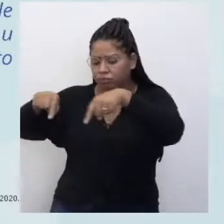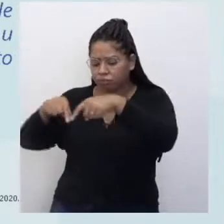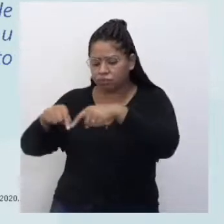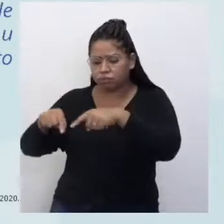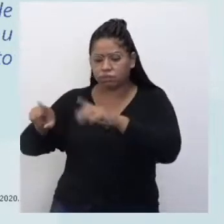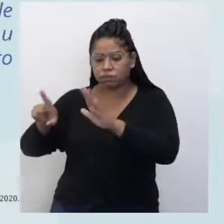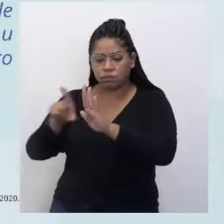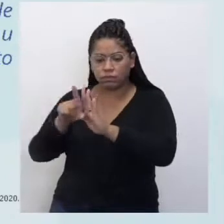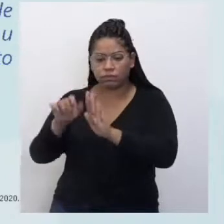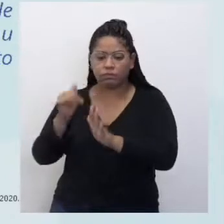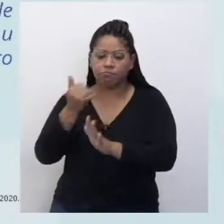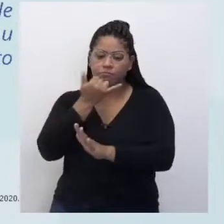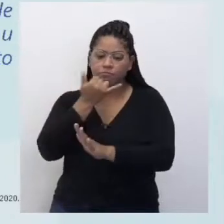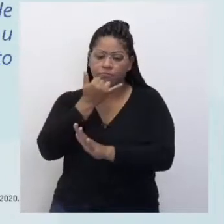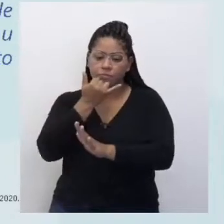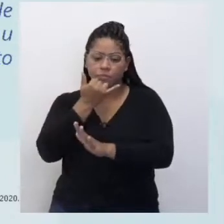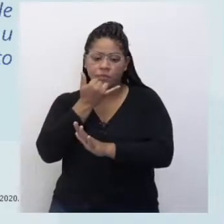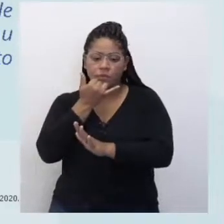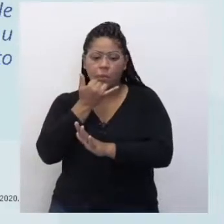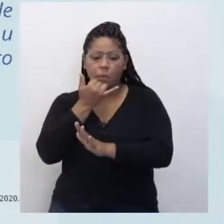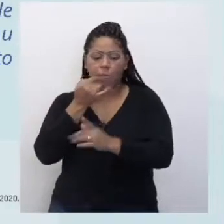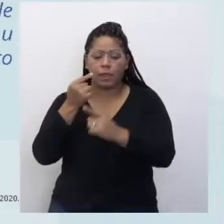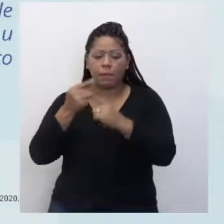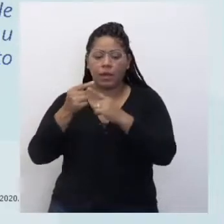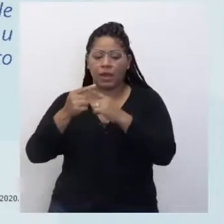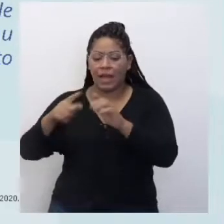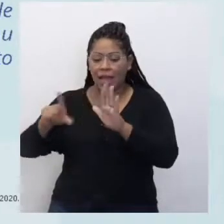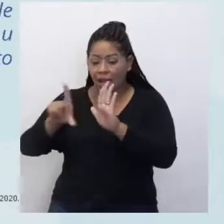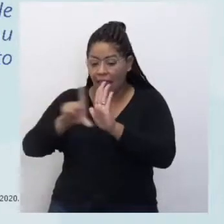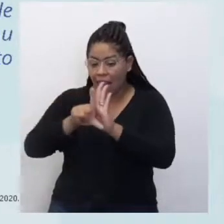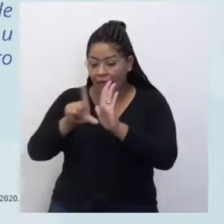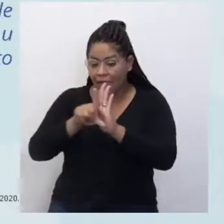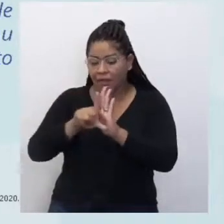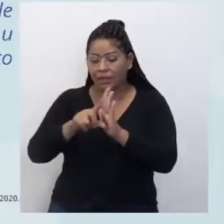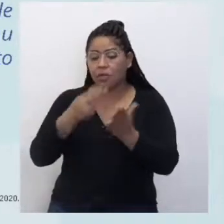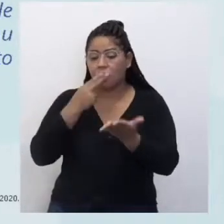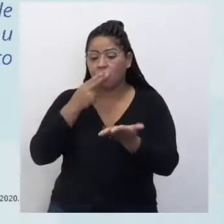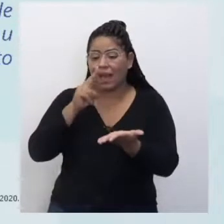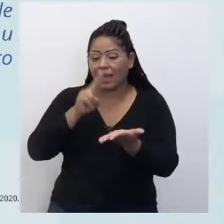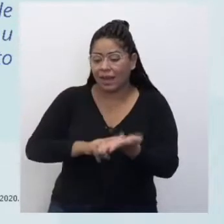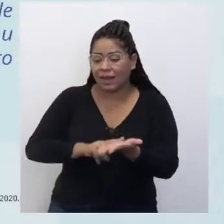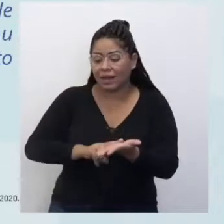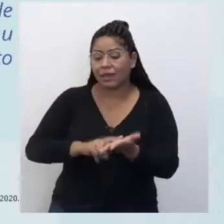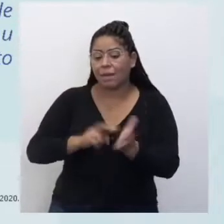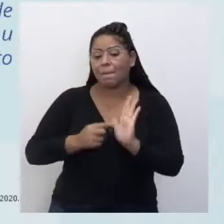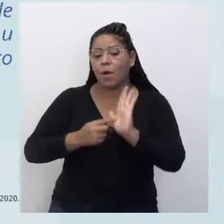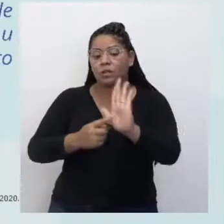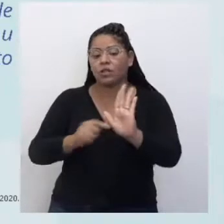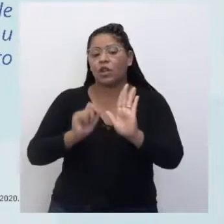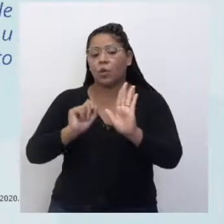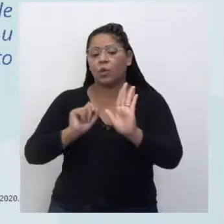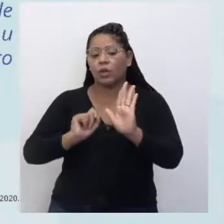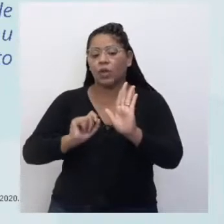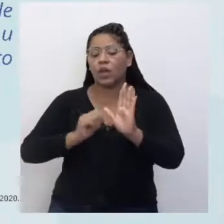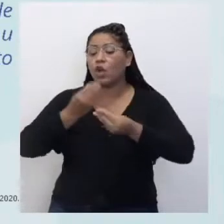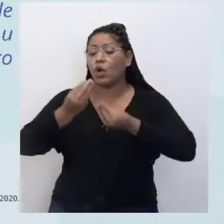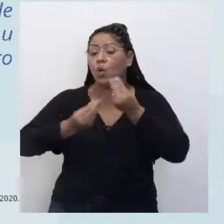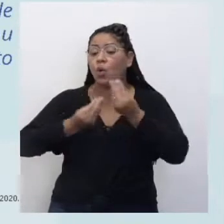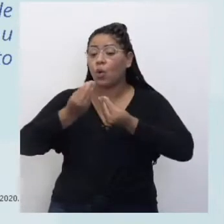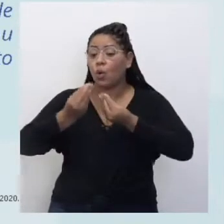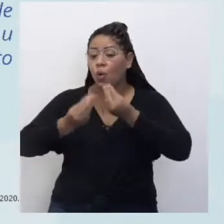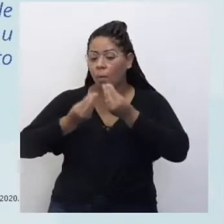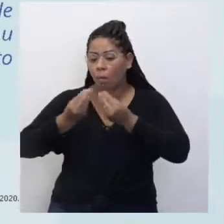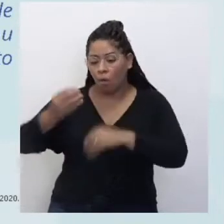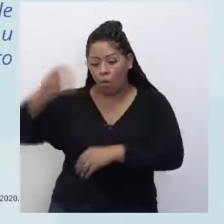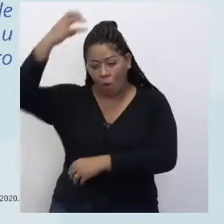perdão. Então, vocês vejam aí que essa carta dá aí para a gente alguns indícios sobre o exercício do poder do